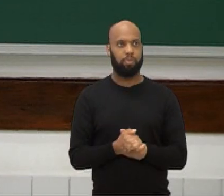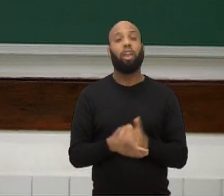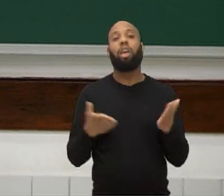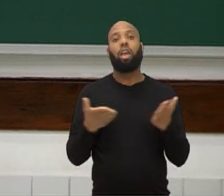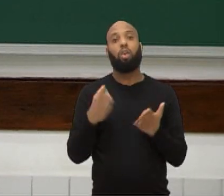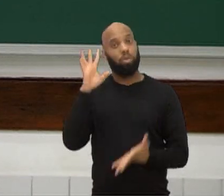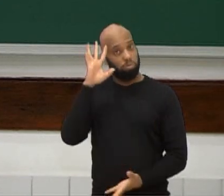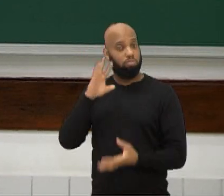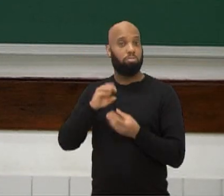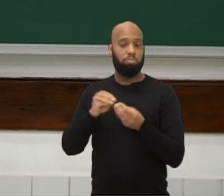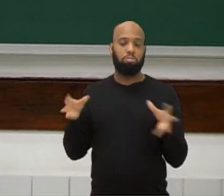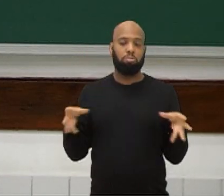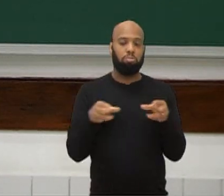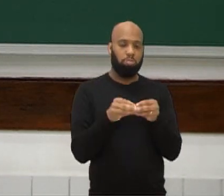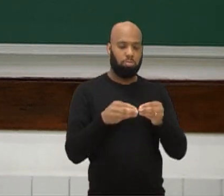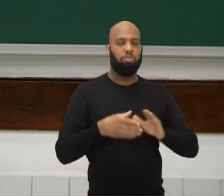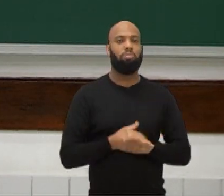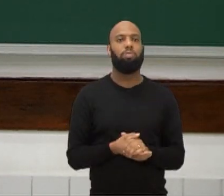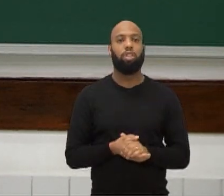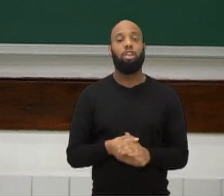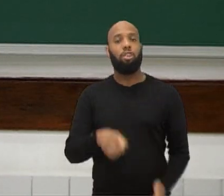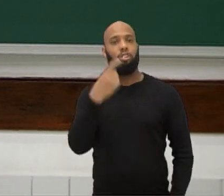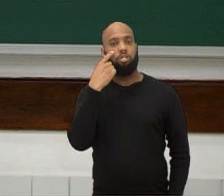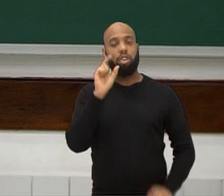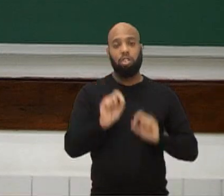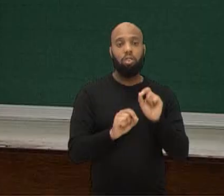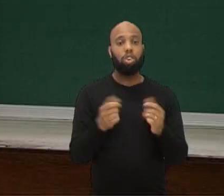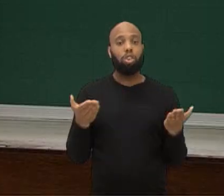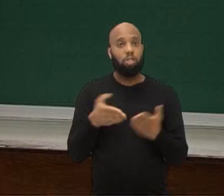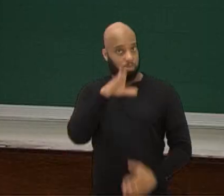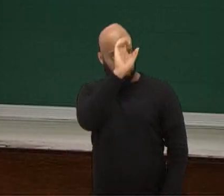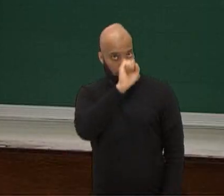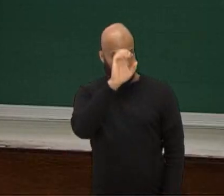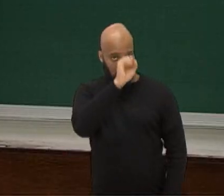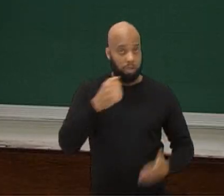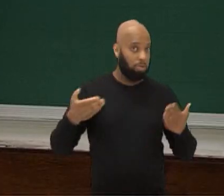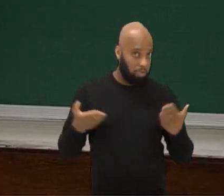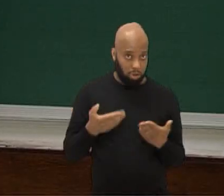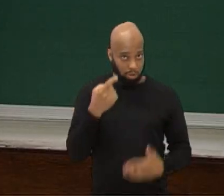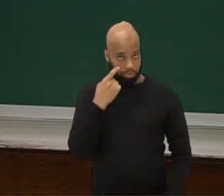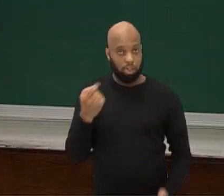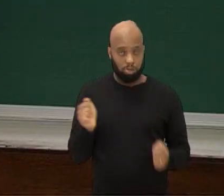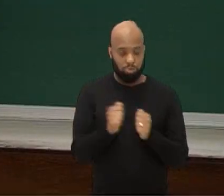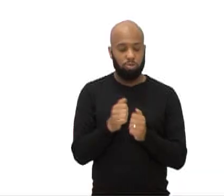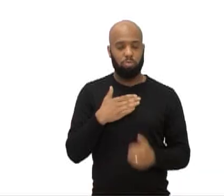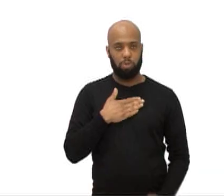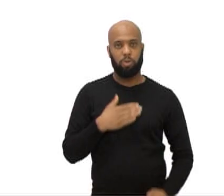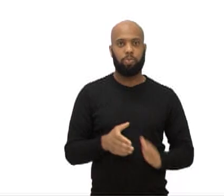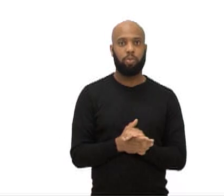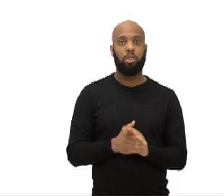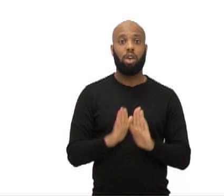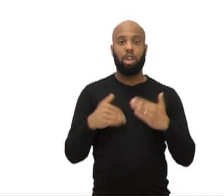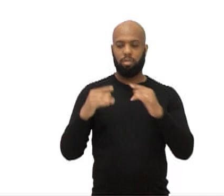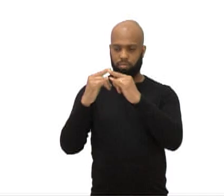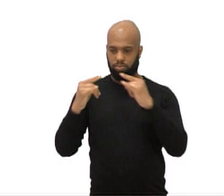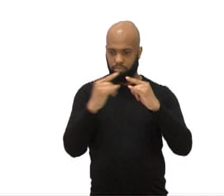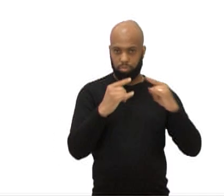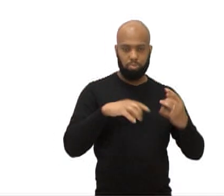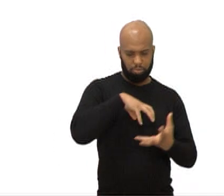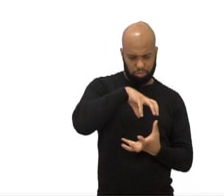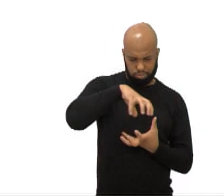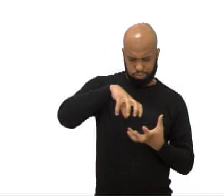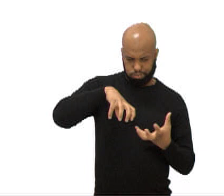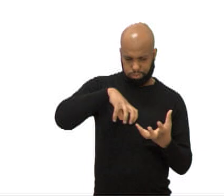Vamos agora para as nossas considerações gerais, vamos ver o que a gente aprendeu aqui, vamos lá? A cabanagem foi um